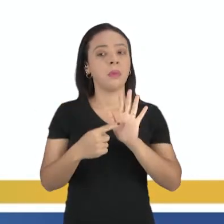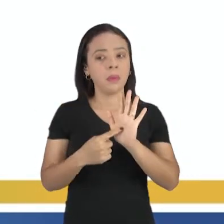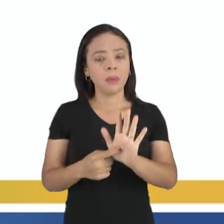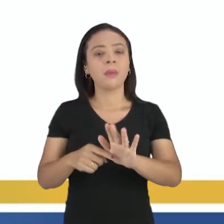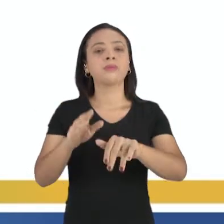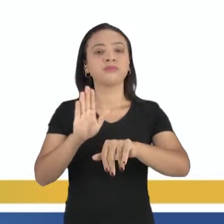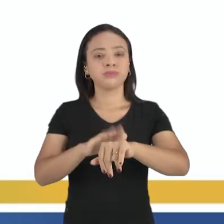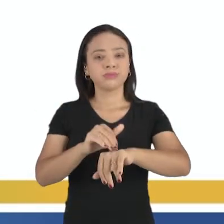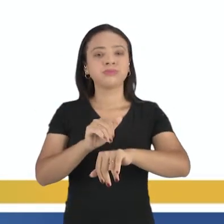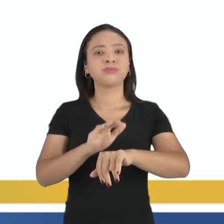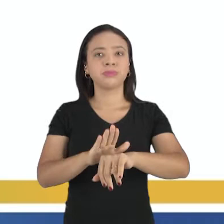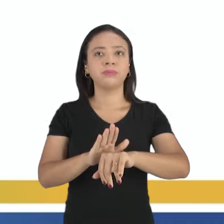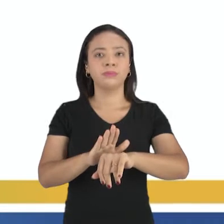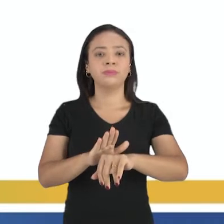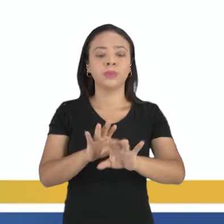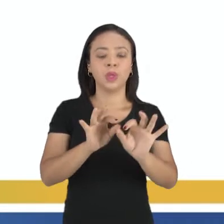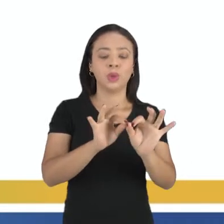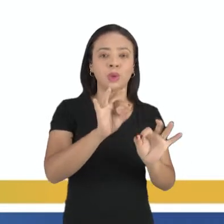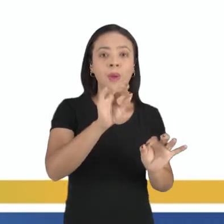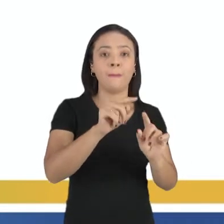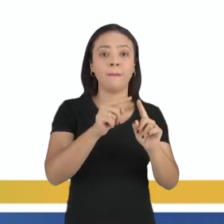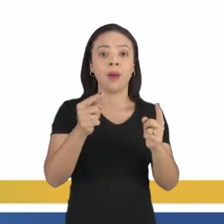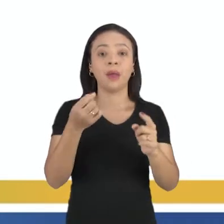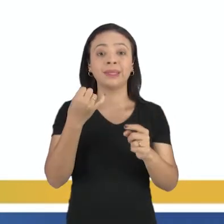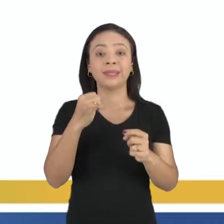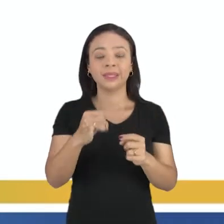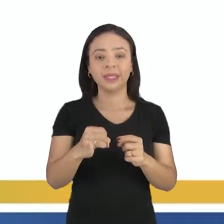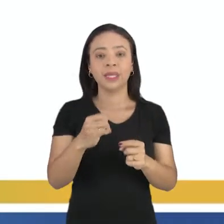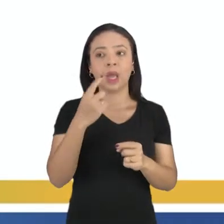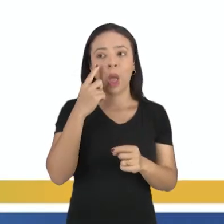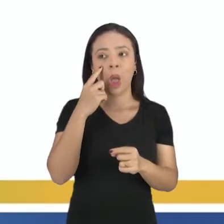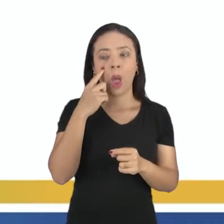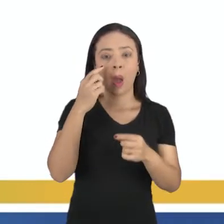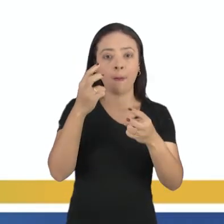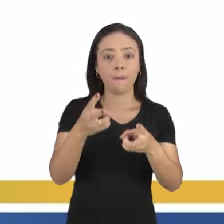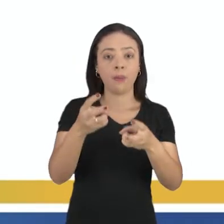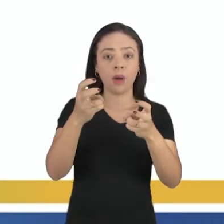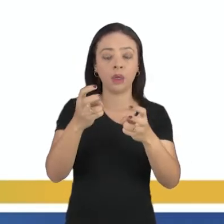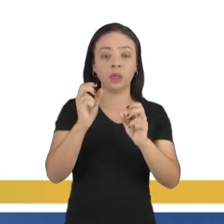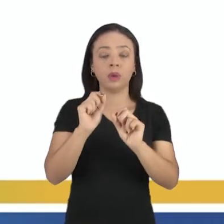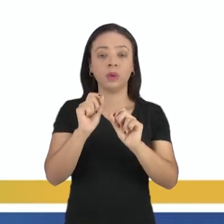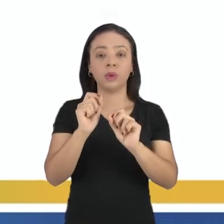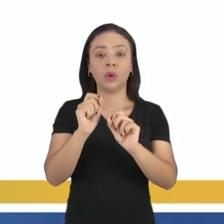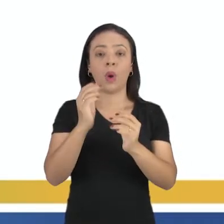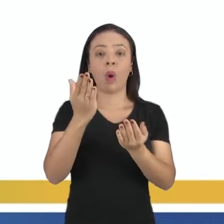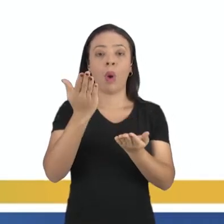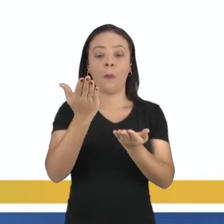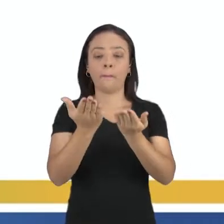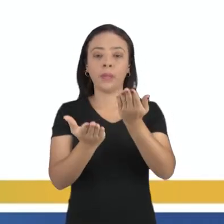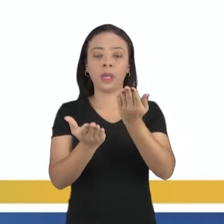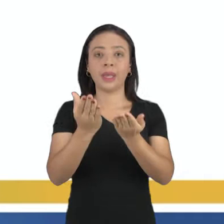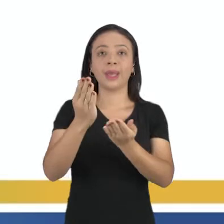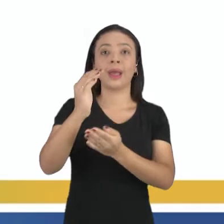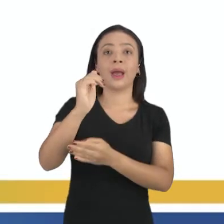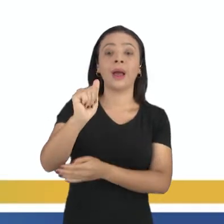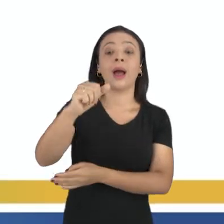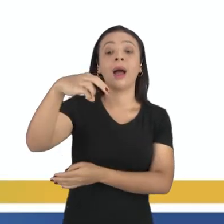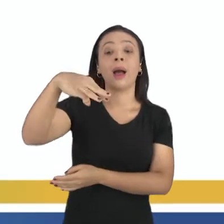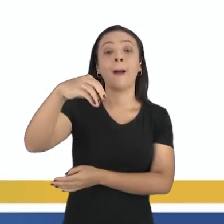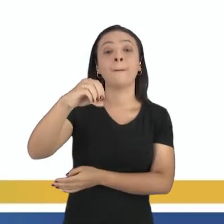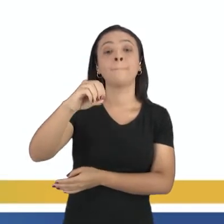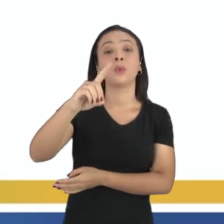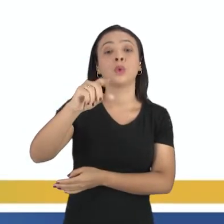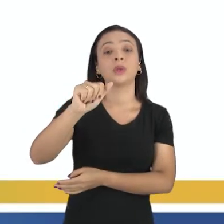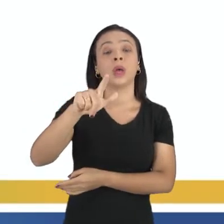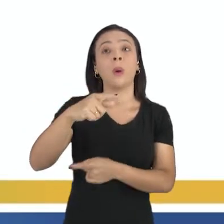aí na altura. Já a amostra dos pesos, ela é amodal, pois todos os valores indicados aí, eles